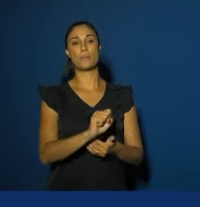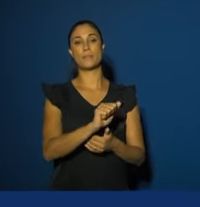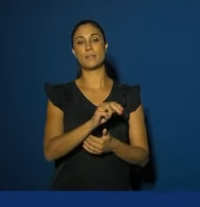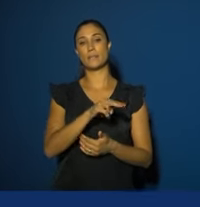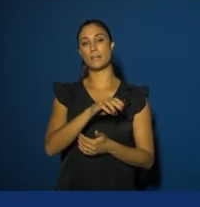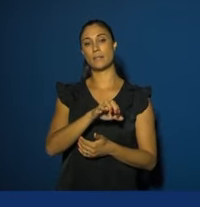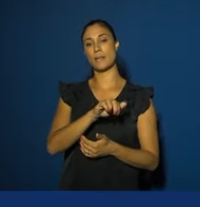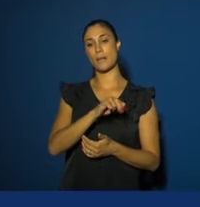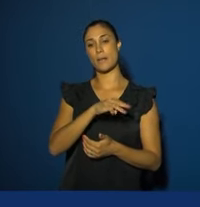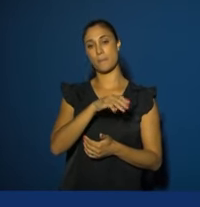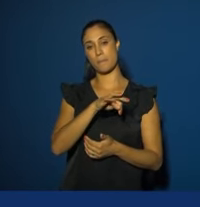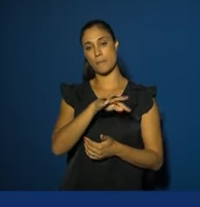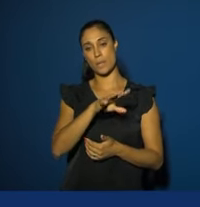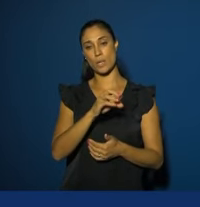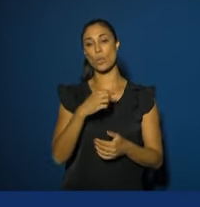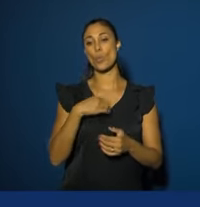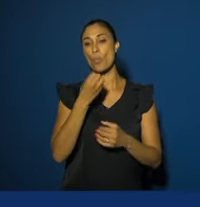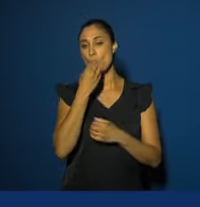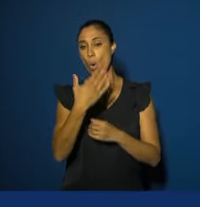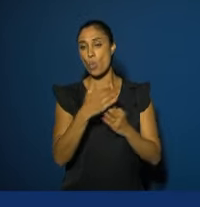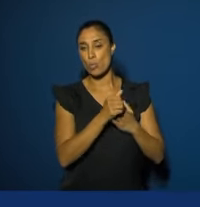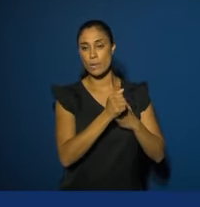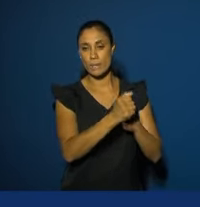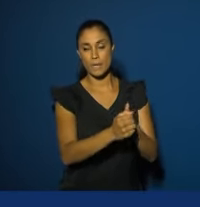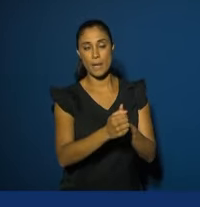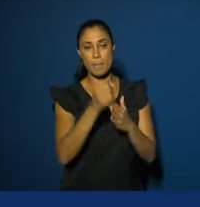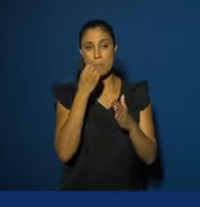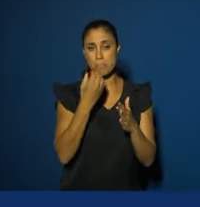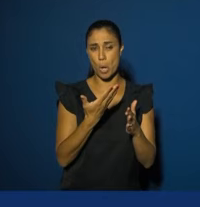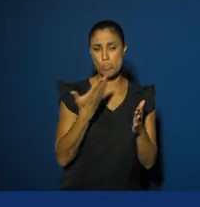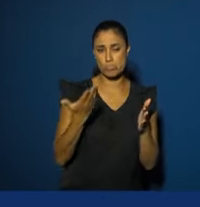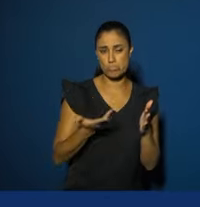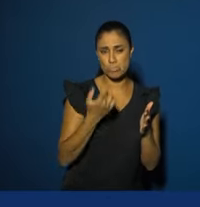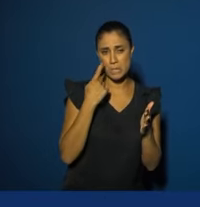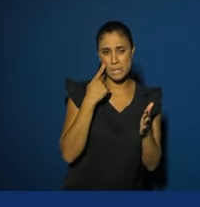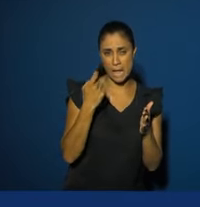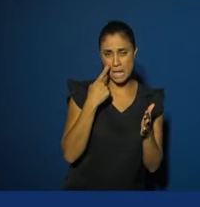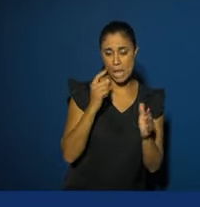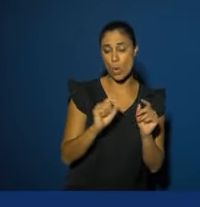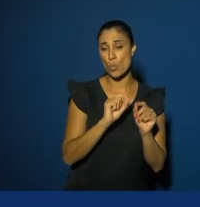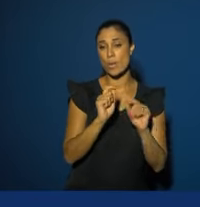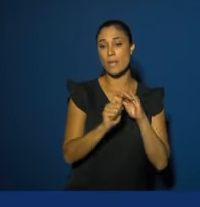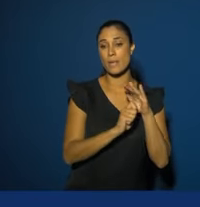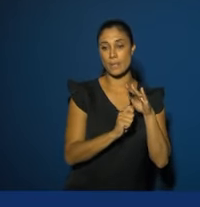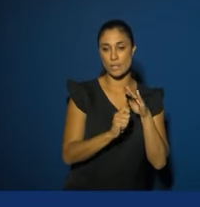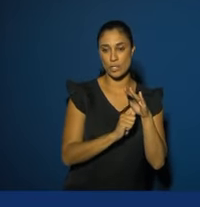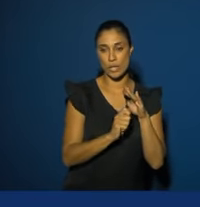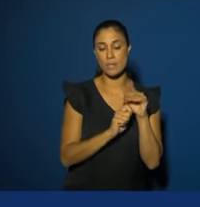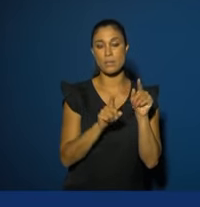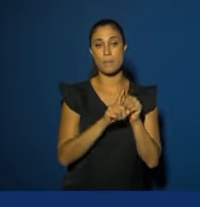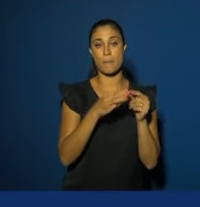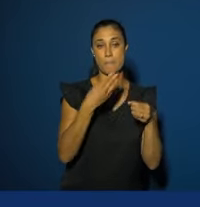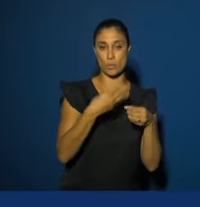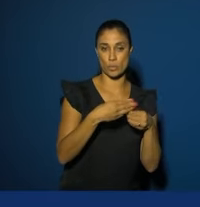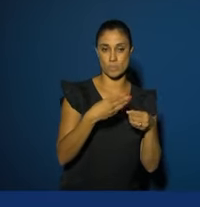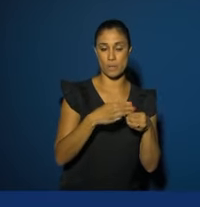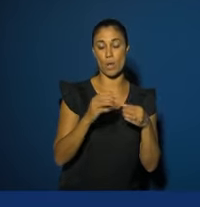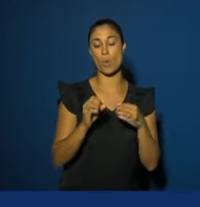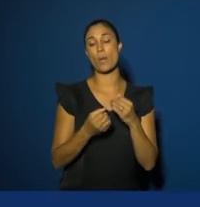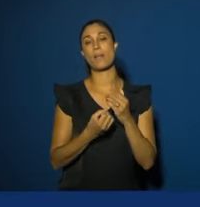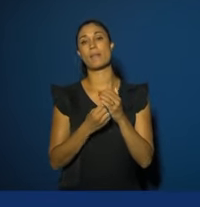o marca bolso um guia um bom guia para bom senso aonde as agências até então municipais